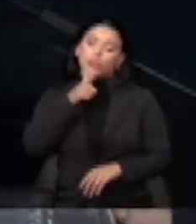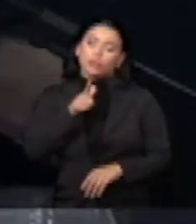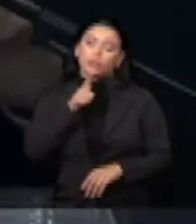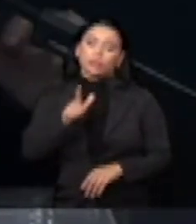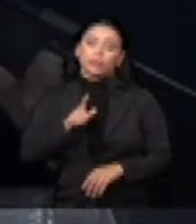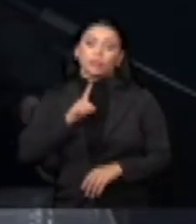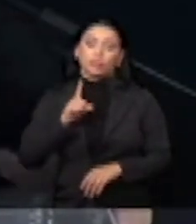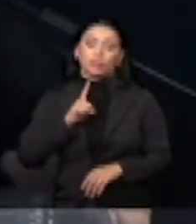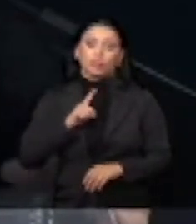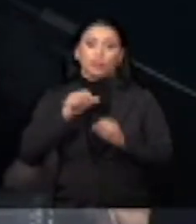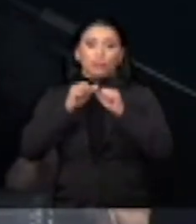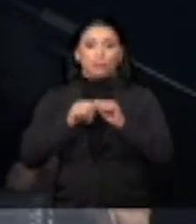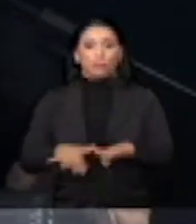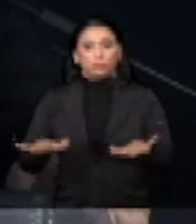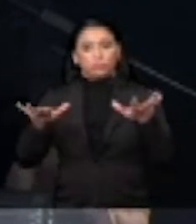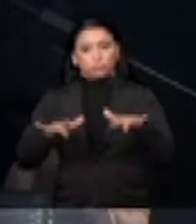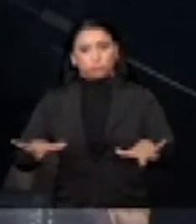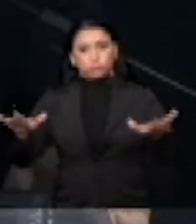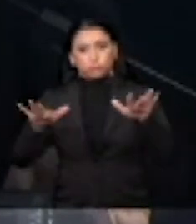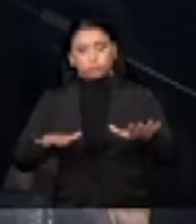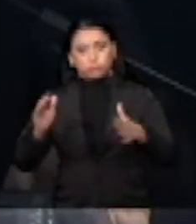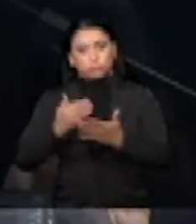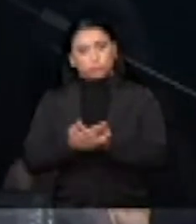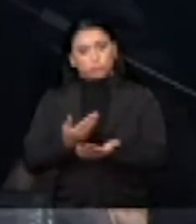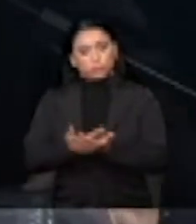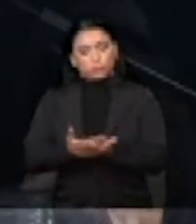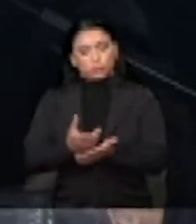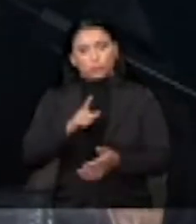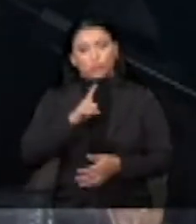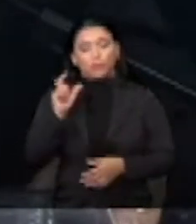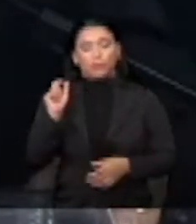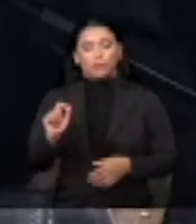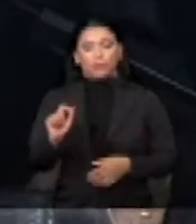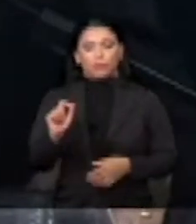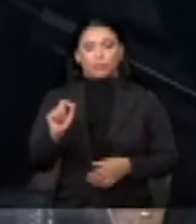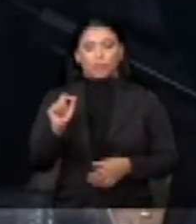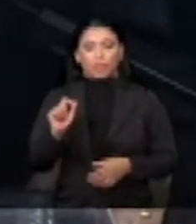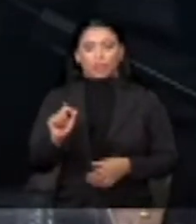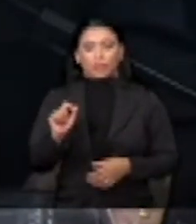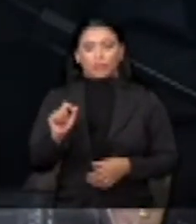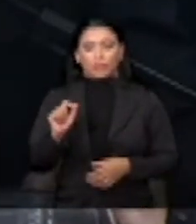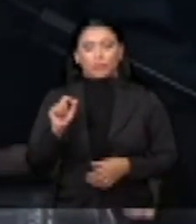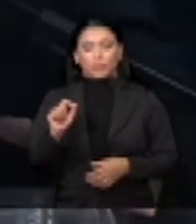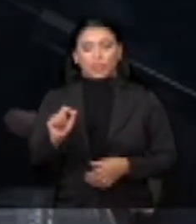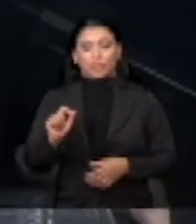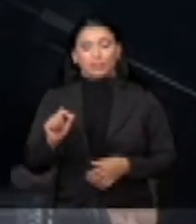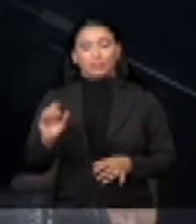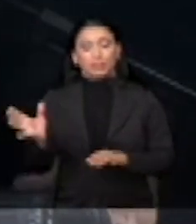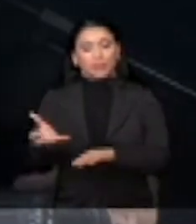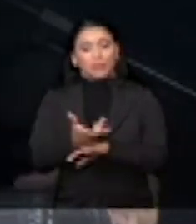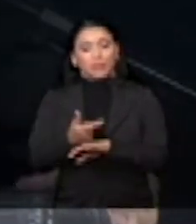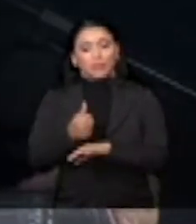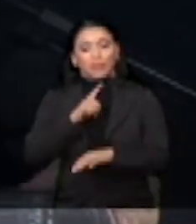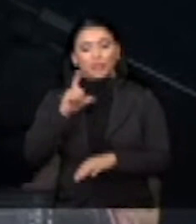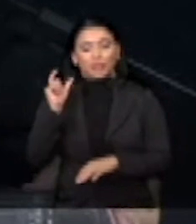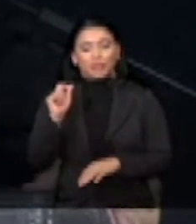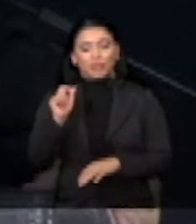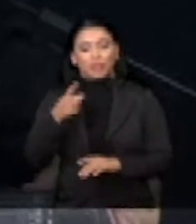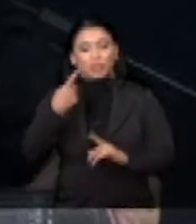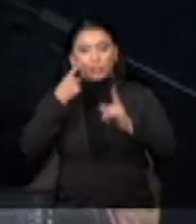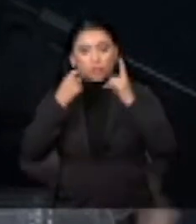essa proliferação indiscriminada de escolas médicas atendemos a qualidade para que não possamos Chorar no futuro